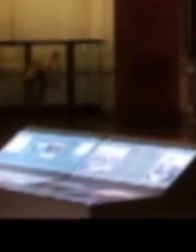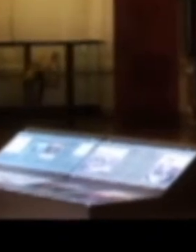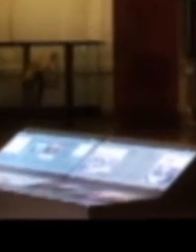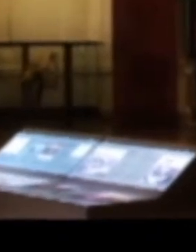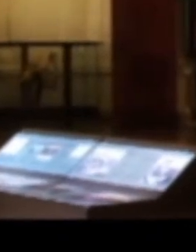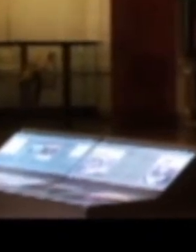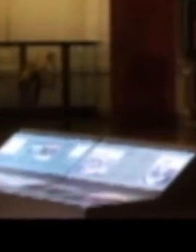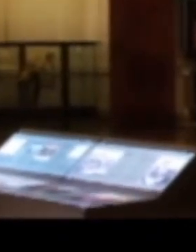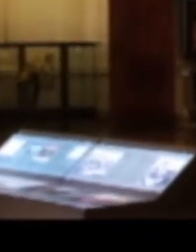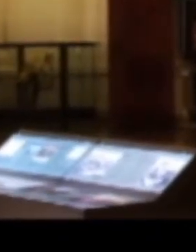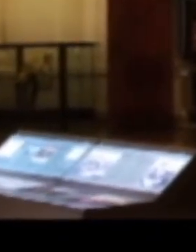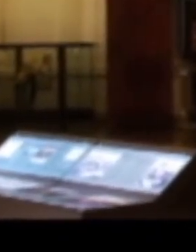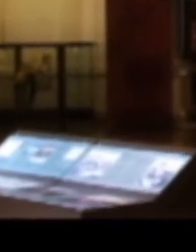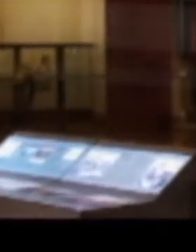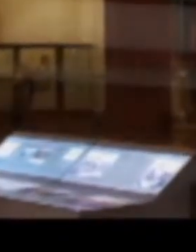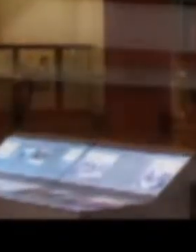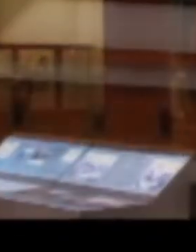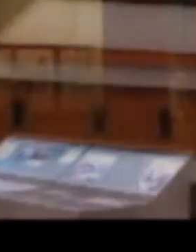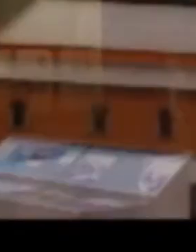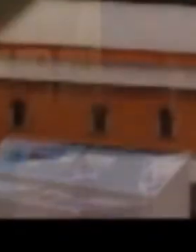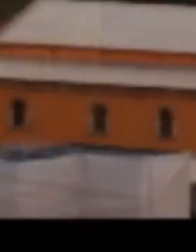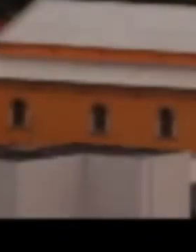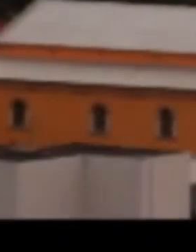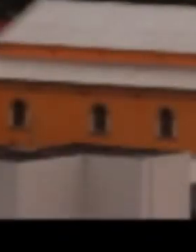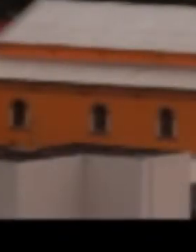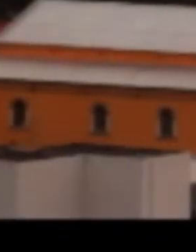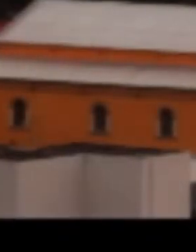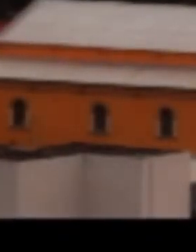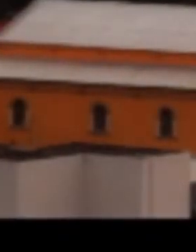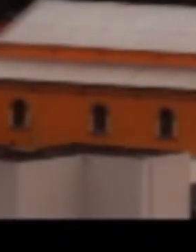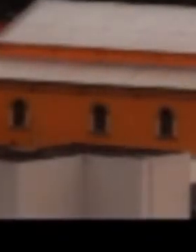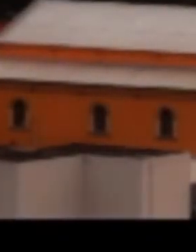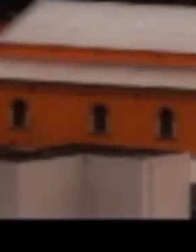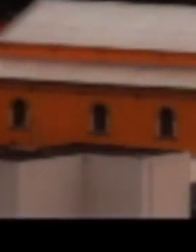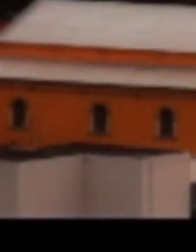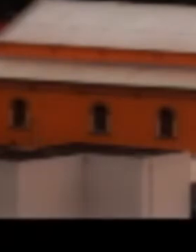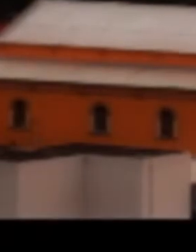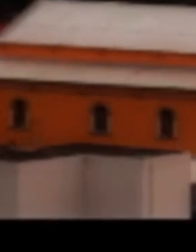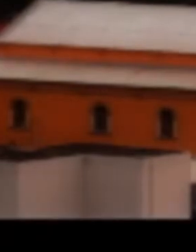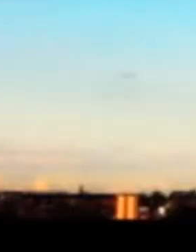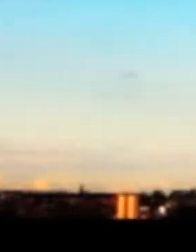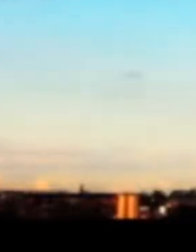Abner de Madureira e Paulinho do Esporte. Temos quórum, senhor presidente.